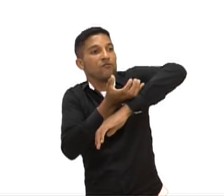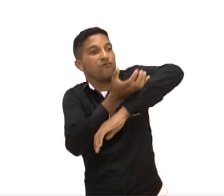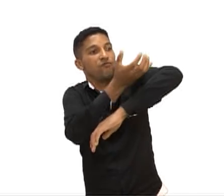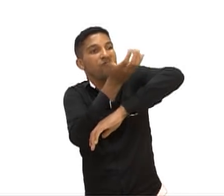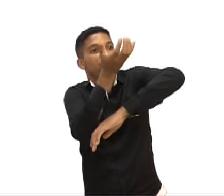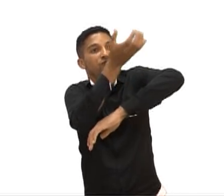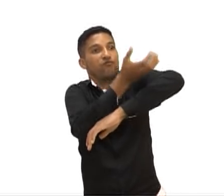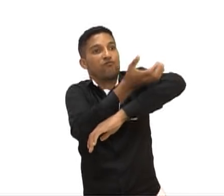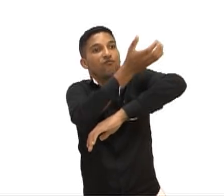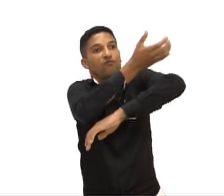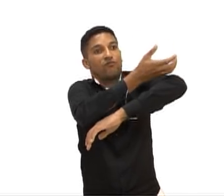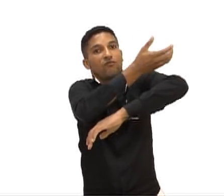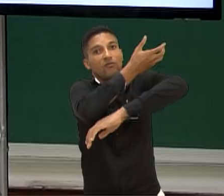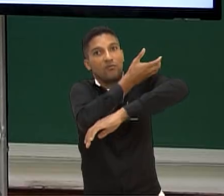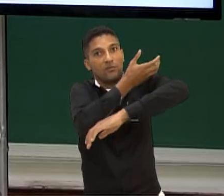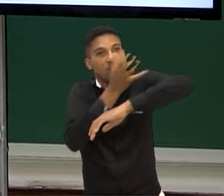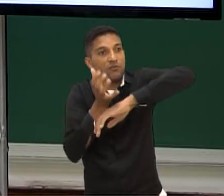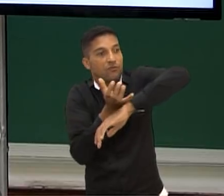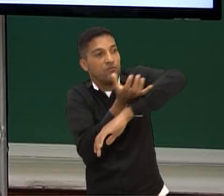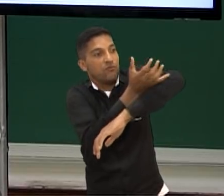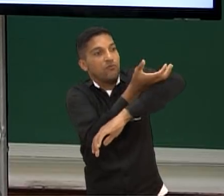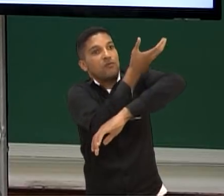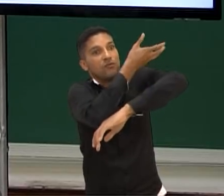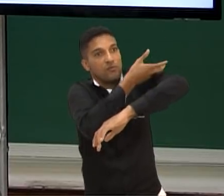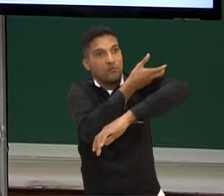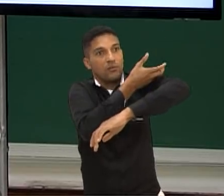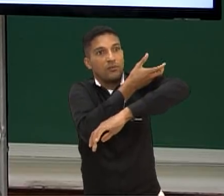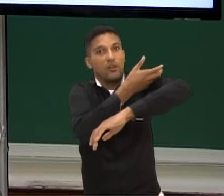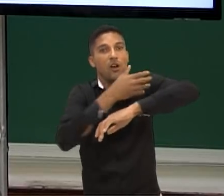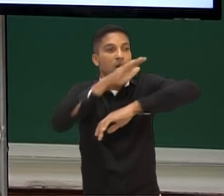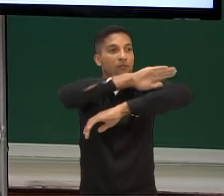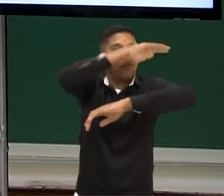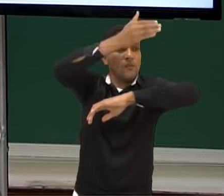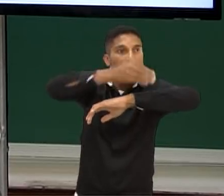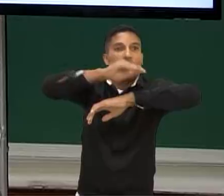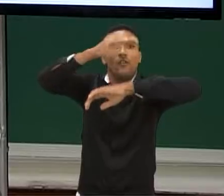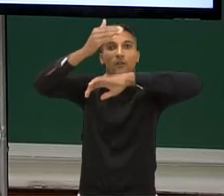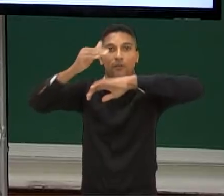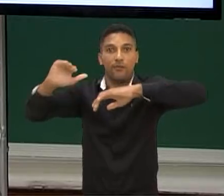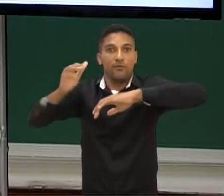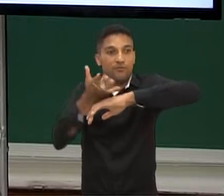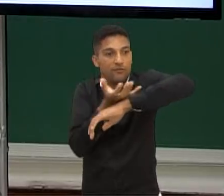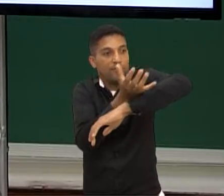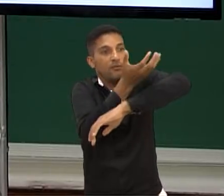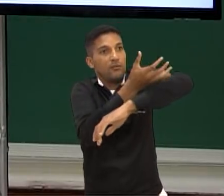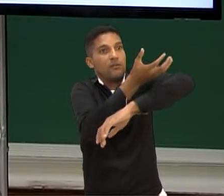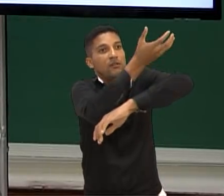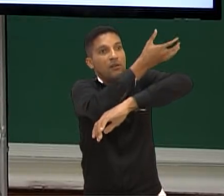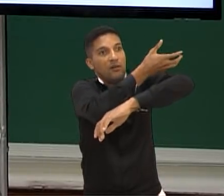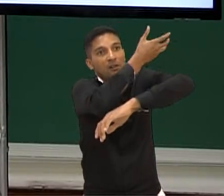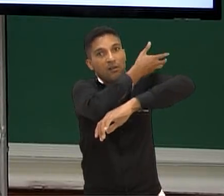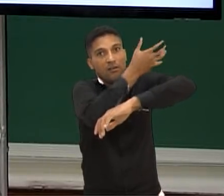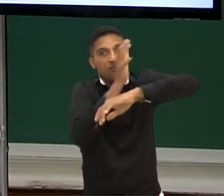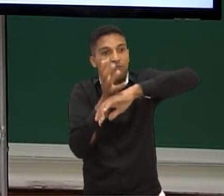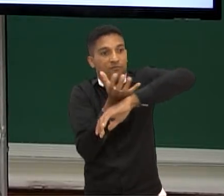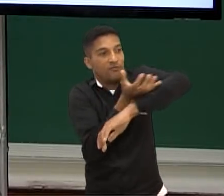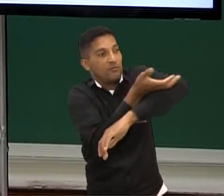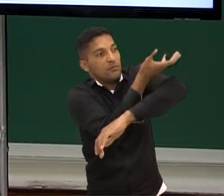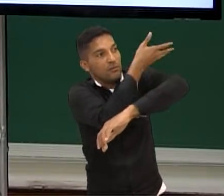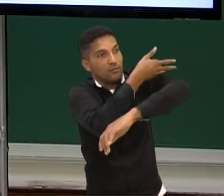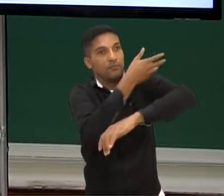eu quero dizer com esparsos? Eles não estão ali juntinhos, eles estão espalhados e